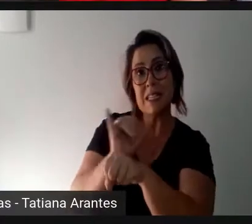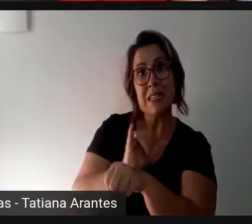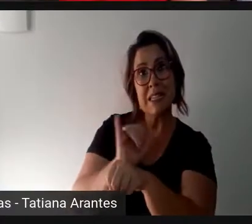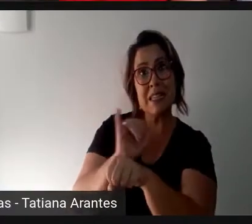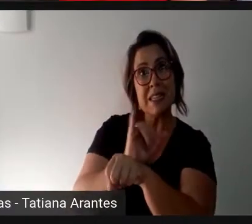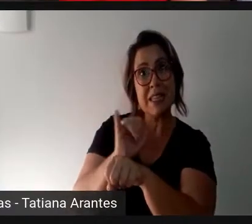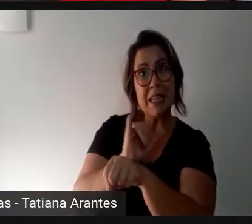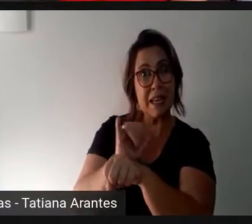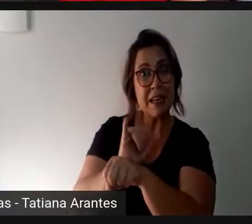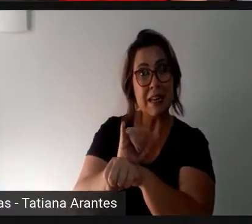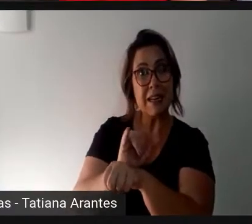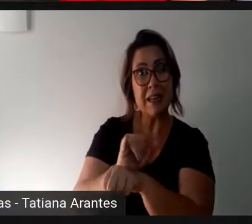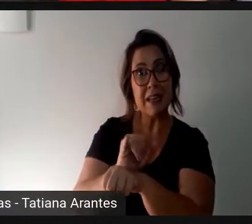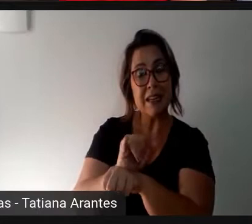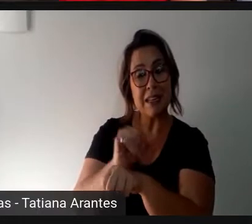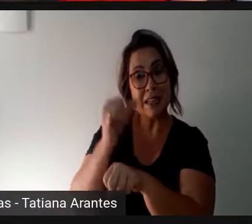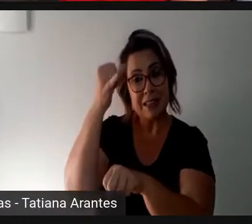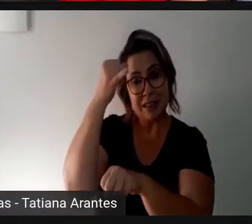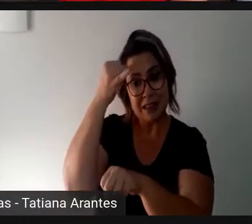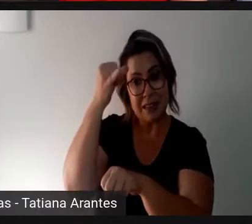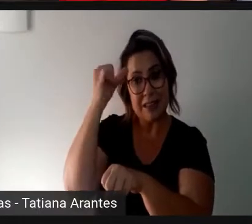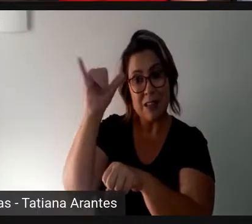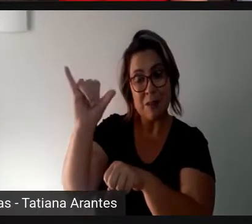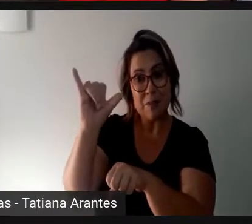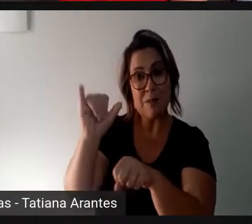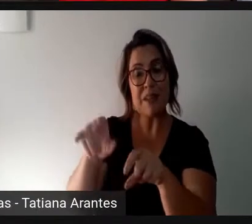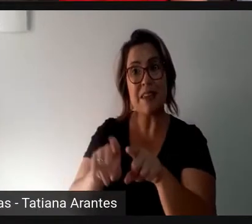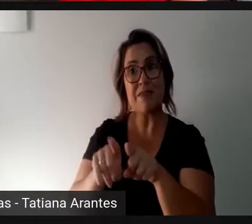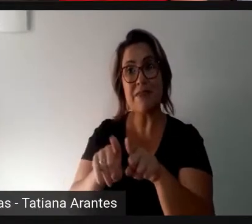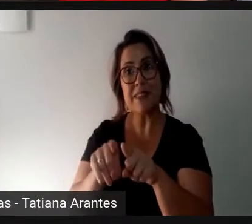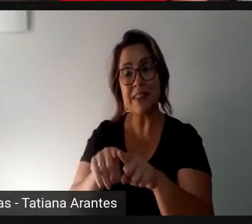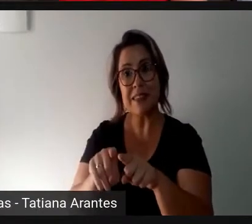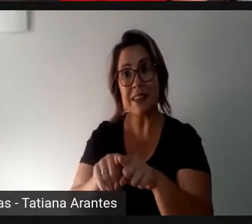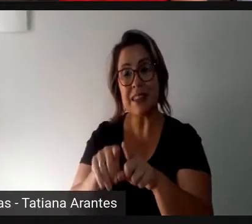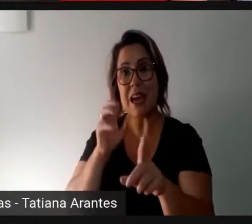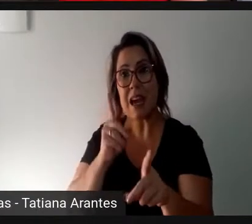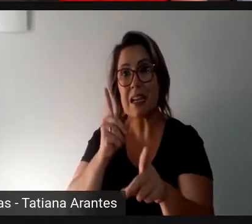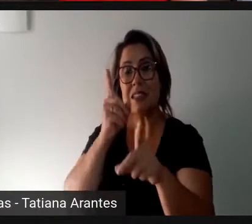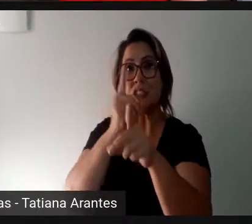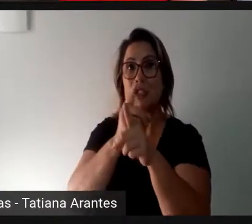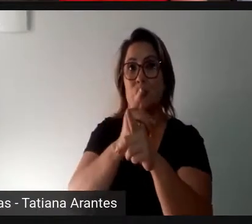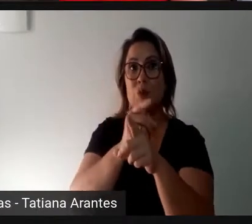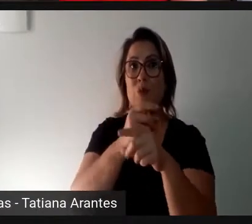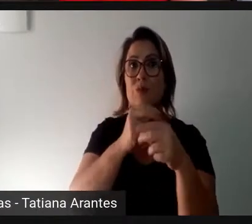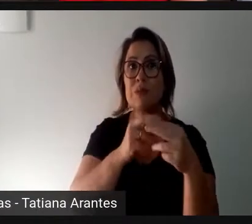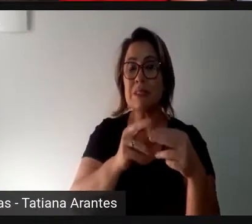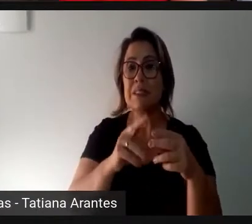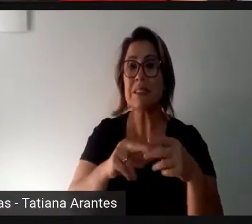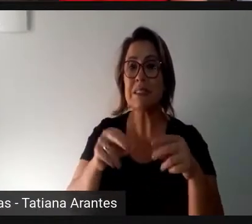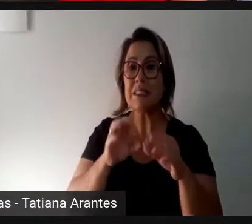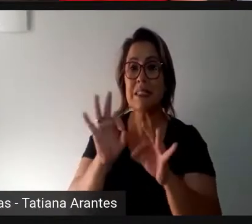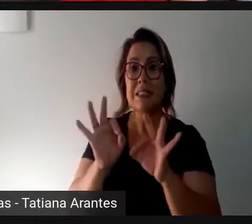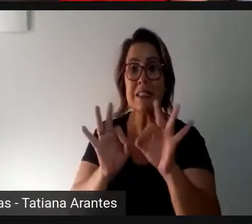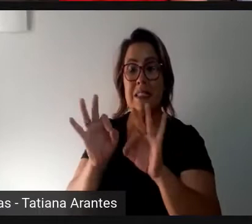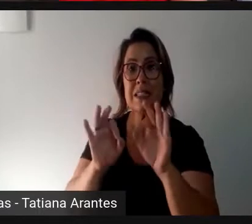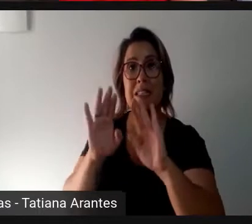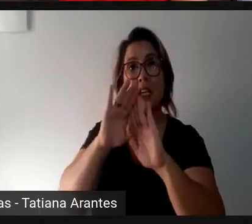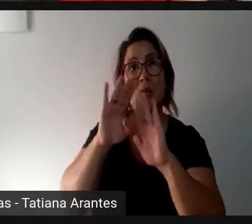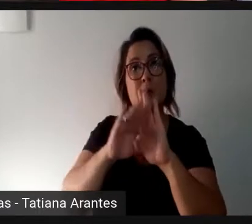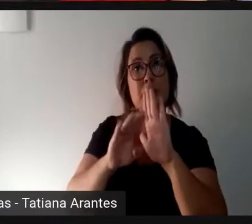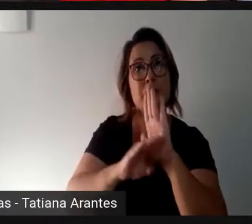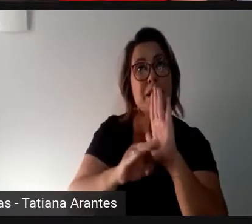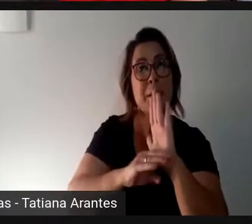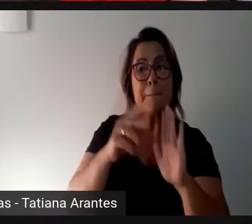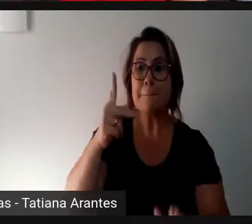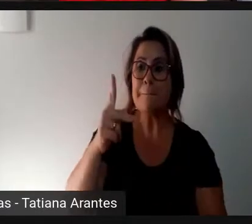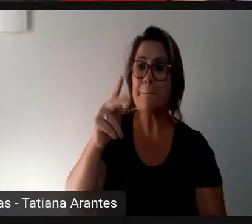veja, preventivas, detectivas e responsivas. Então, o programa de integridade ele tem 3 dimensões. Além da preventiva,